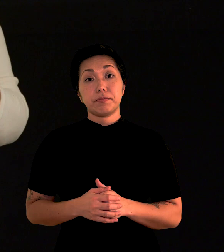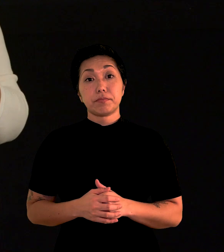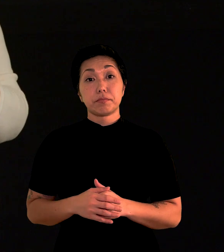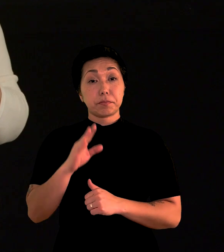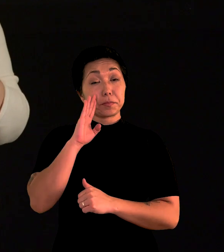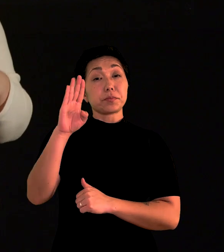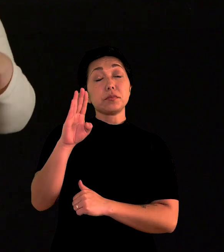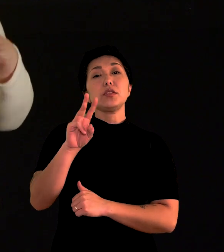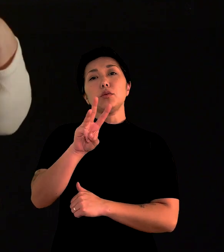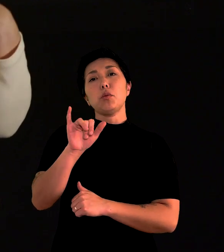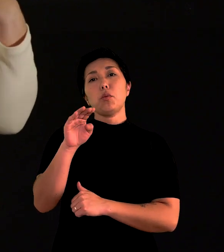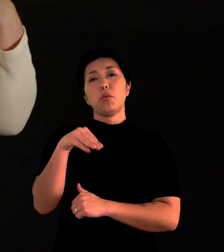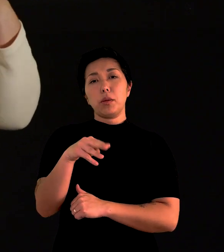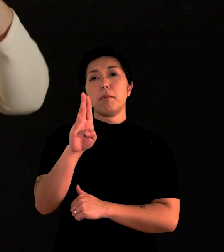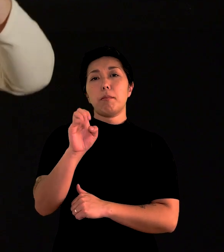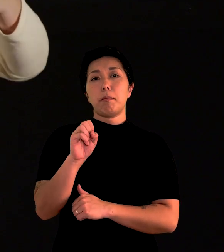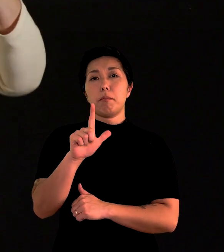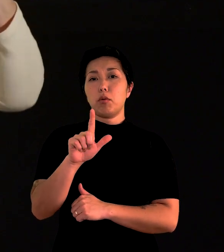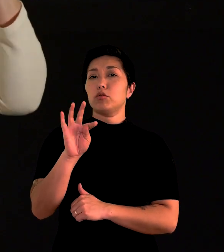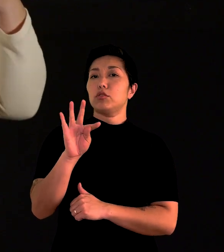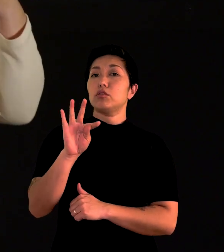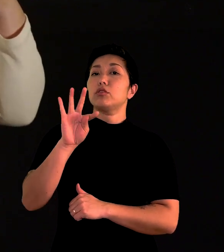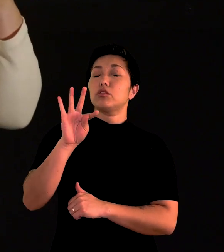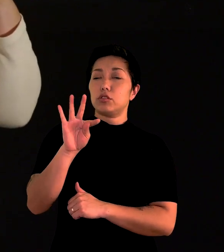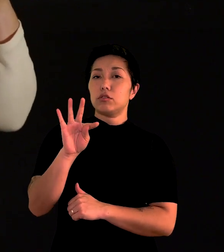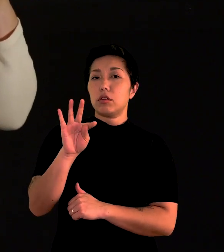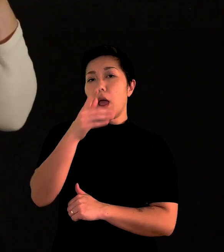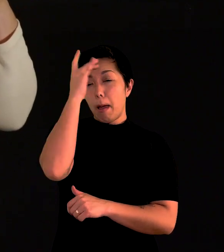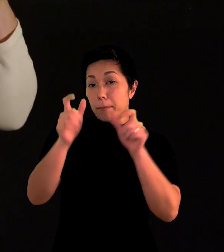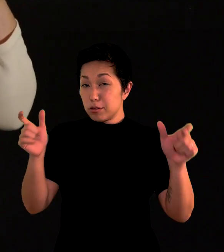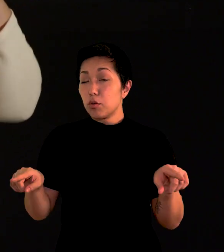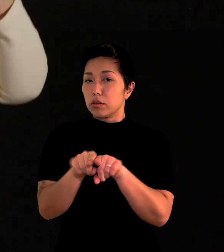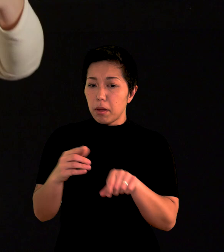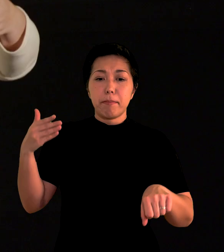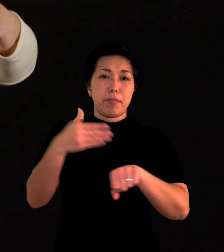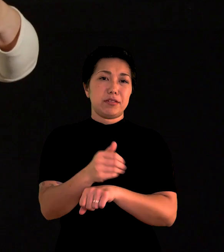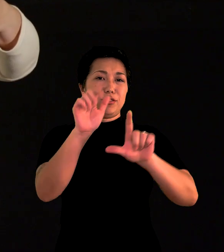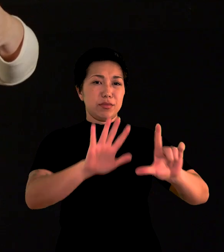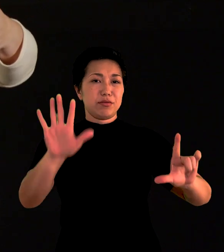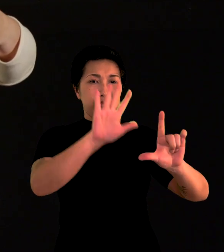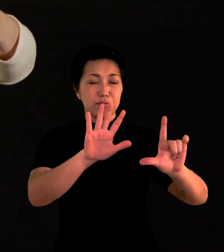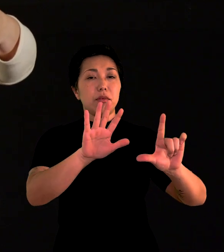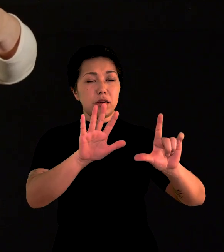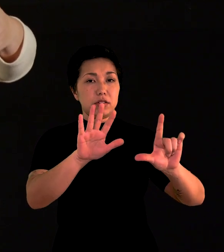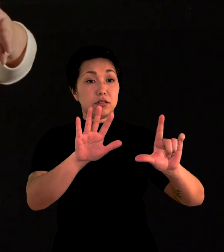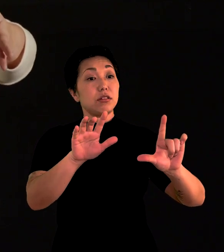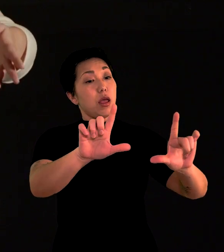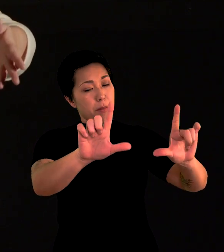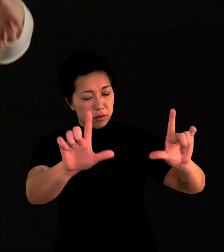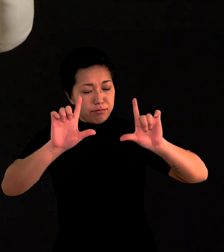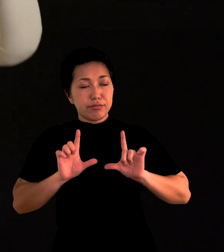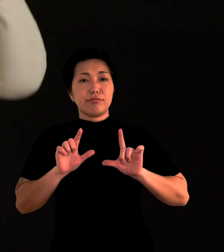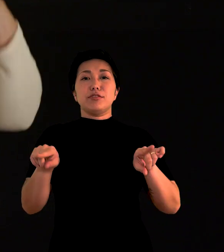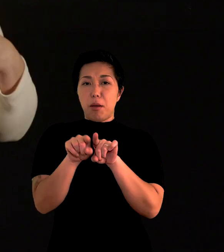o Ingold, né, onde ele vai falar que existe, então, uma questão que a pessoa ela também faz parte da paisagem, assim